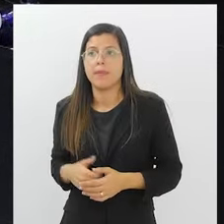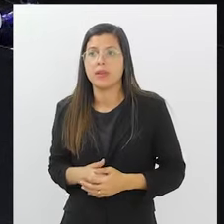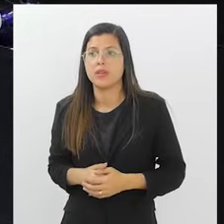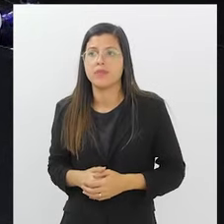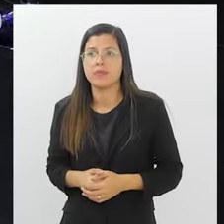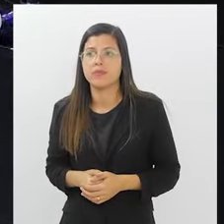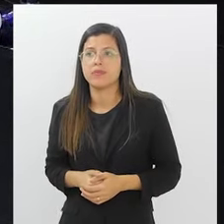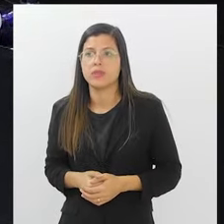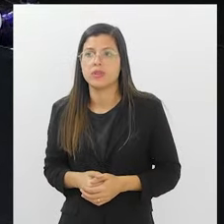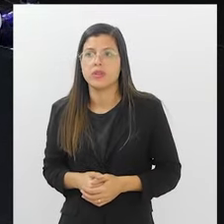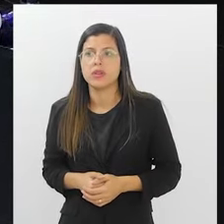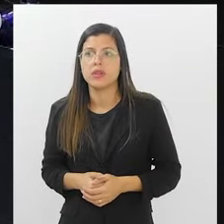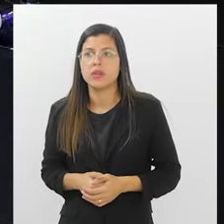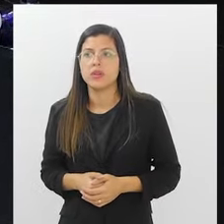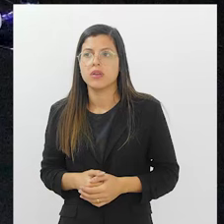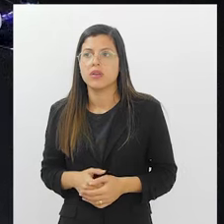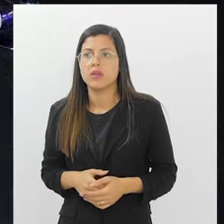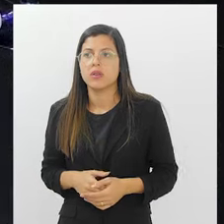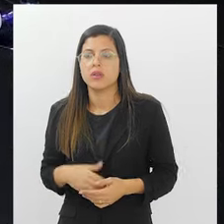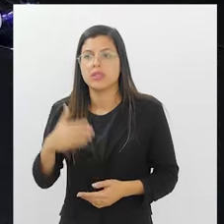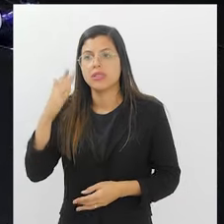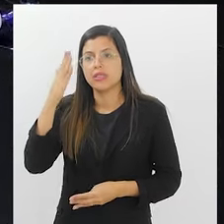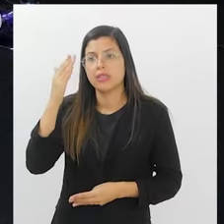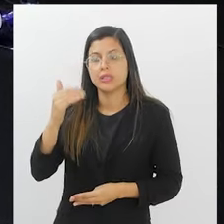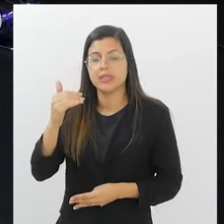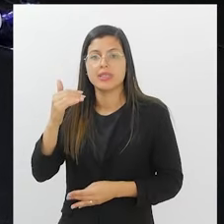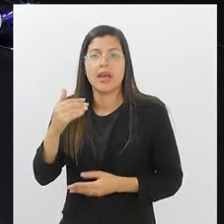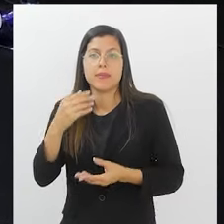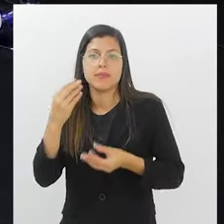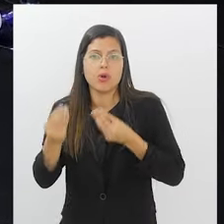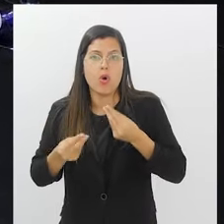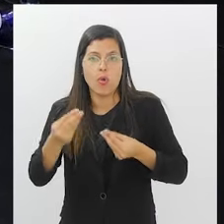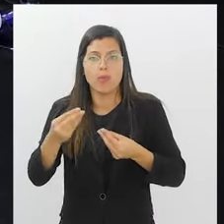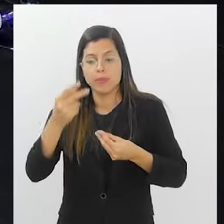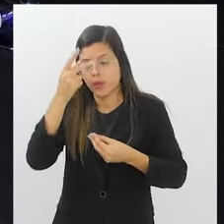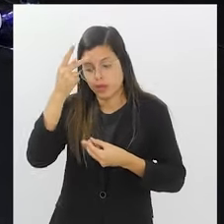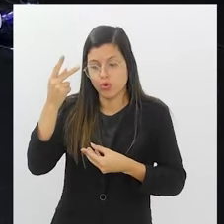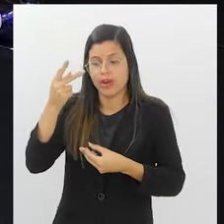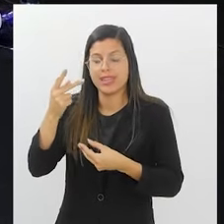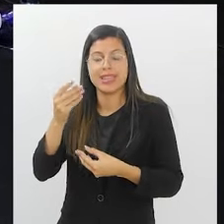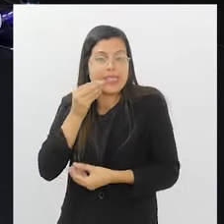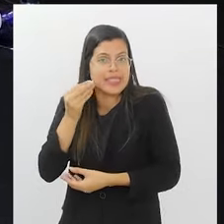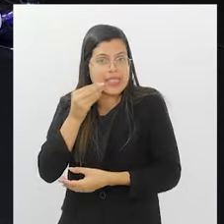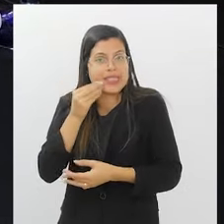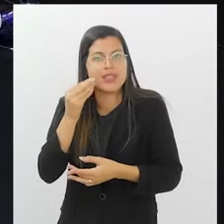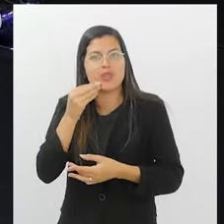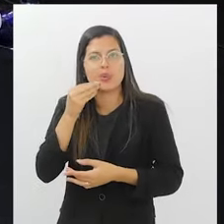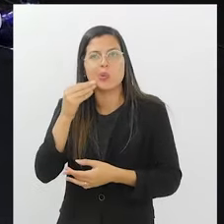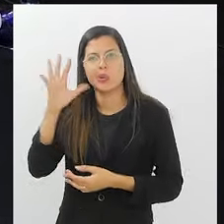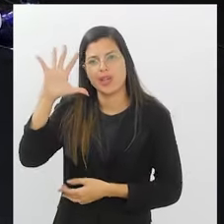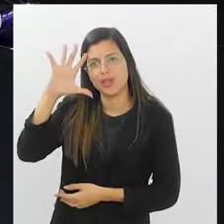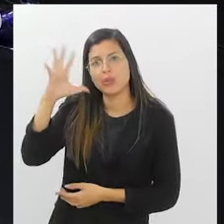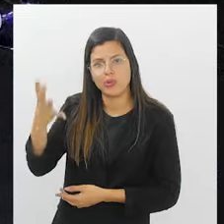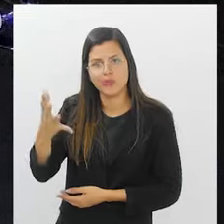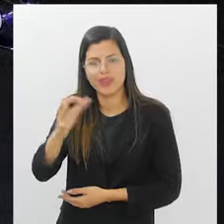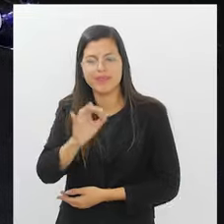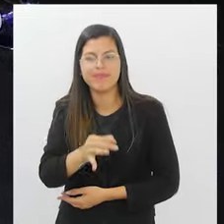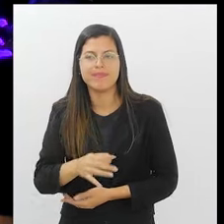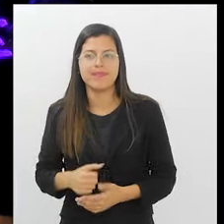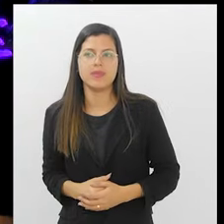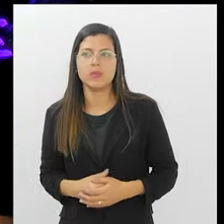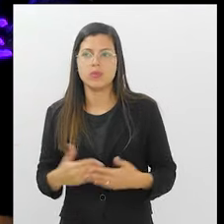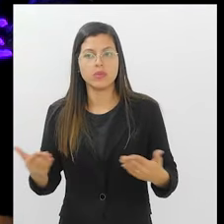né? A gente só sabe a temperatura da panela, quem sabe é a colher, não é verdade? Não é isso? Então, hoje